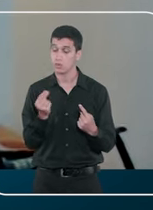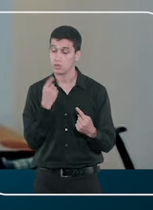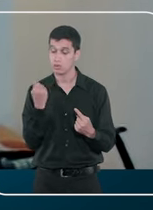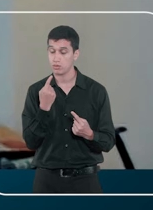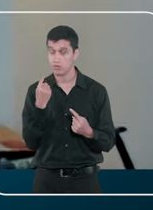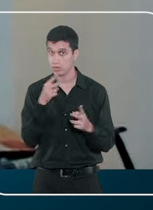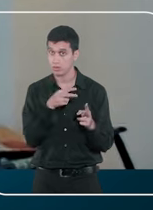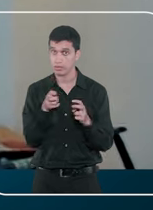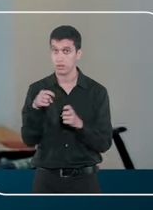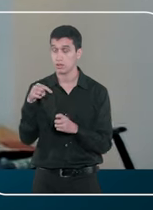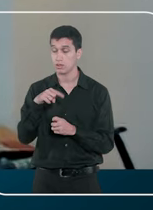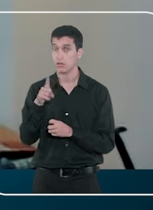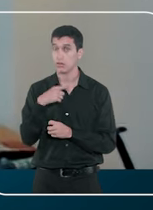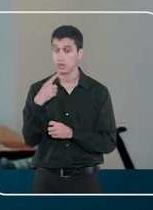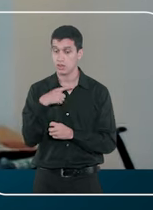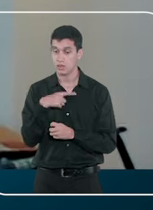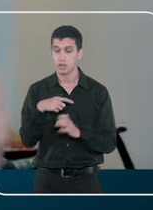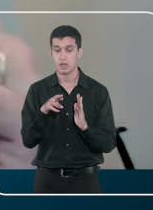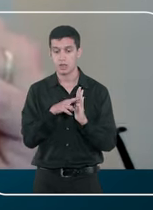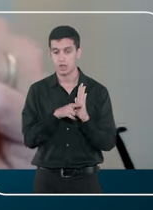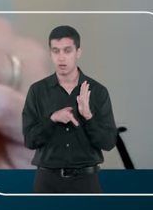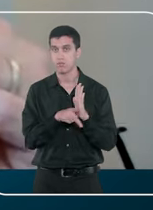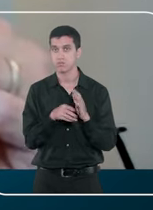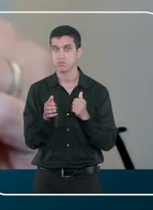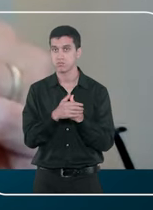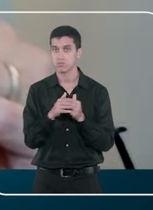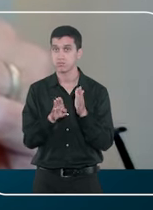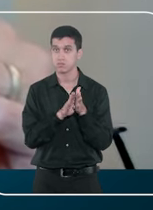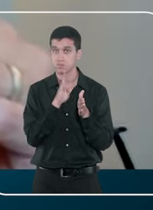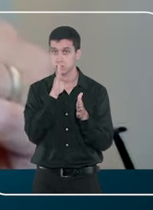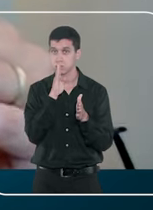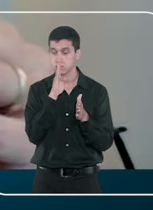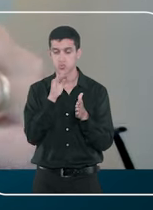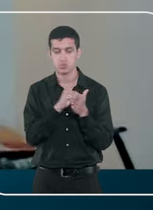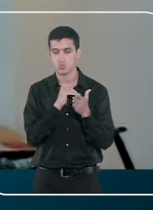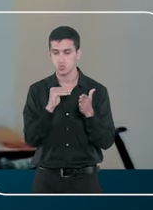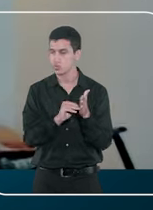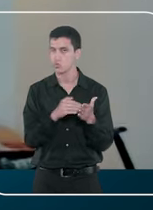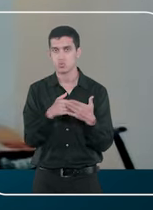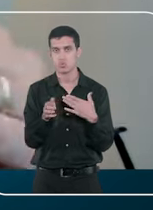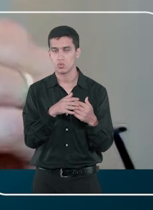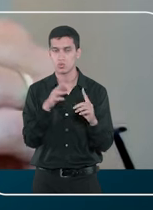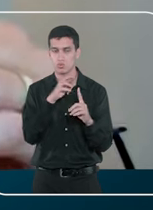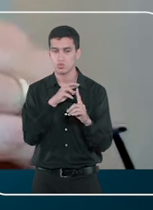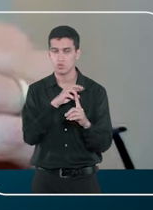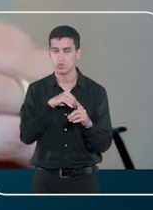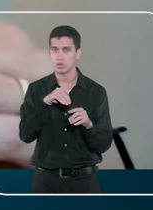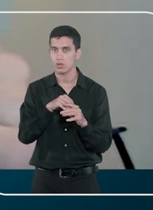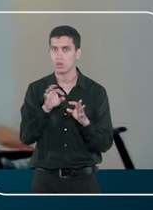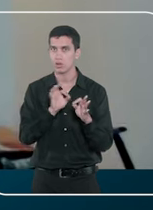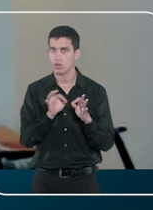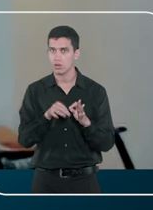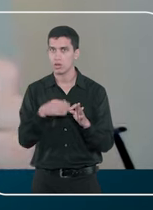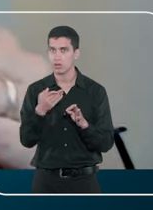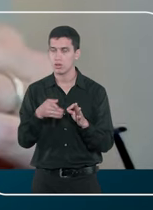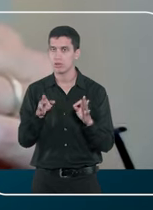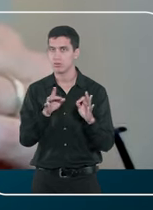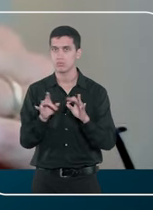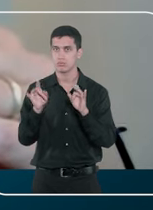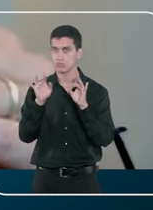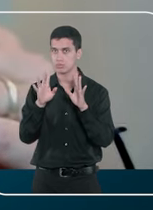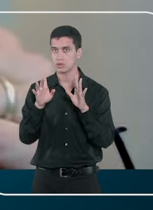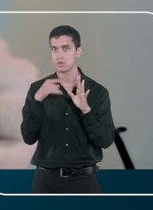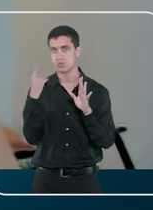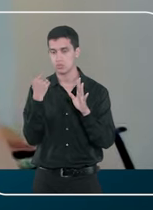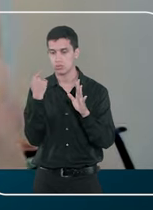aqui é que nós temos uma regra de sigilo em geral, de toda e qualquer investigação. No caso da colaboração premiada, tudo que nela é